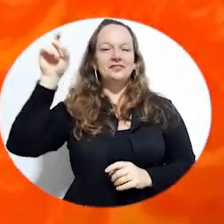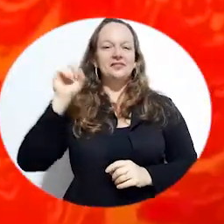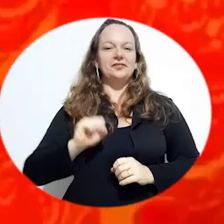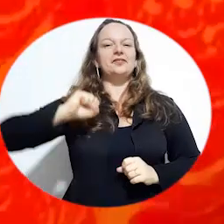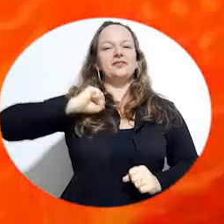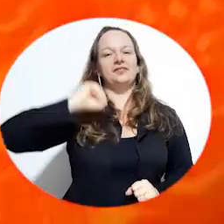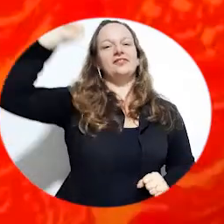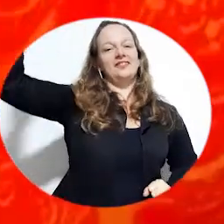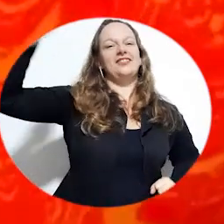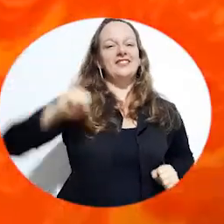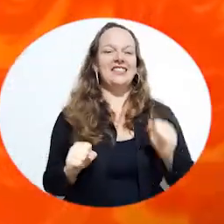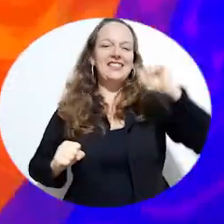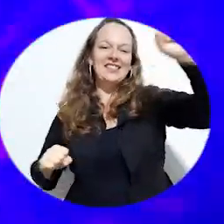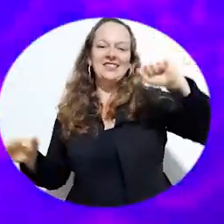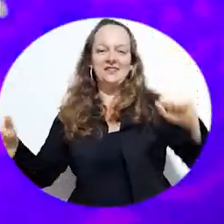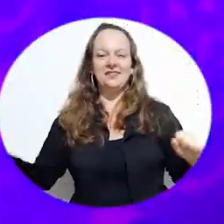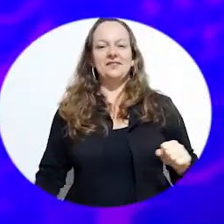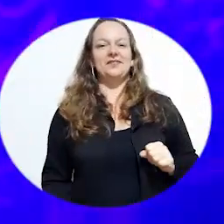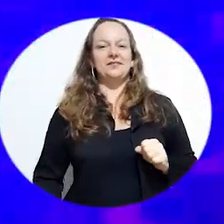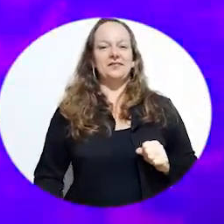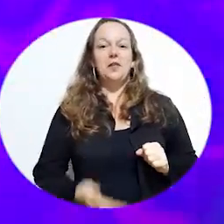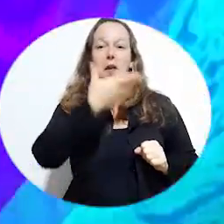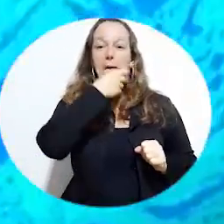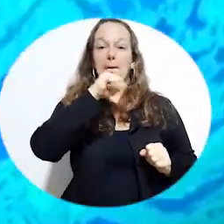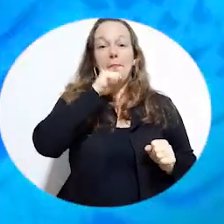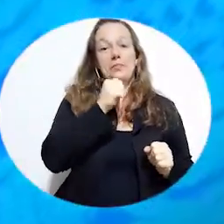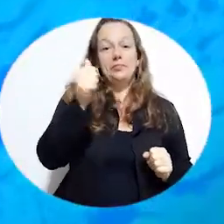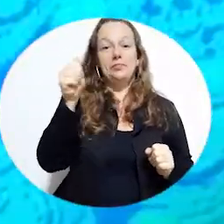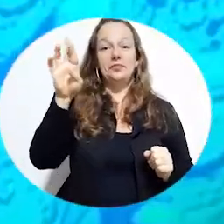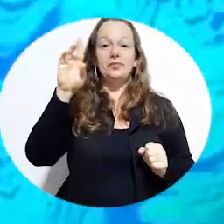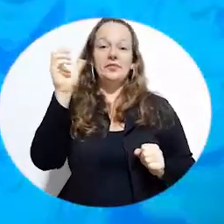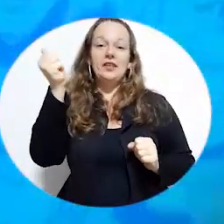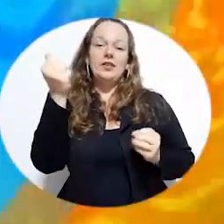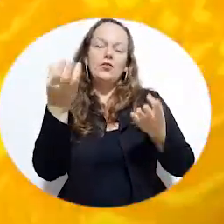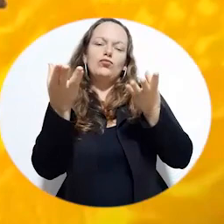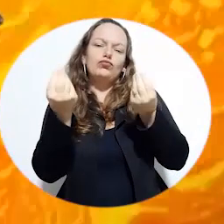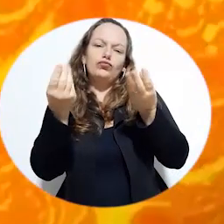ao Senhor. Braço direito, braço esquerdo, perna direita. Pai Abraão tem